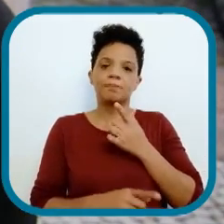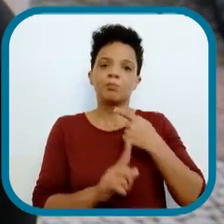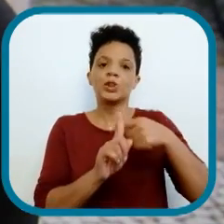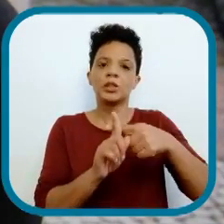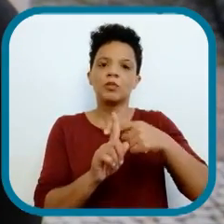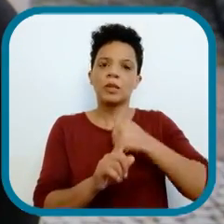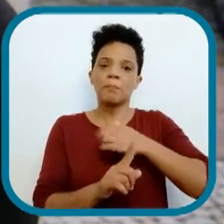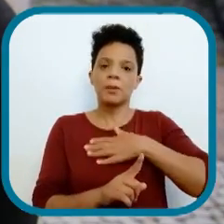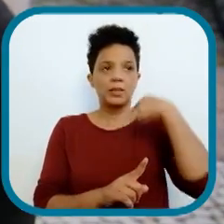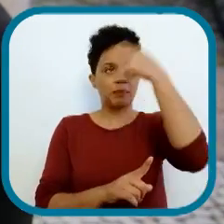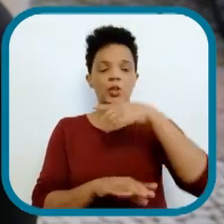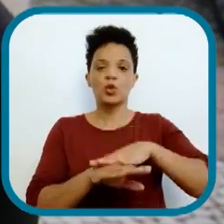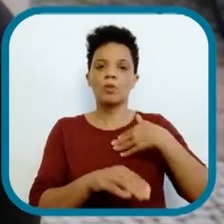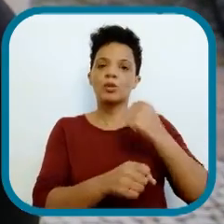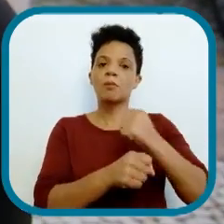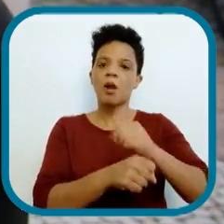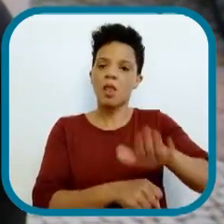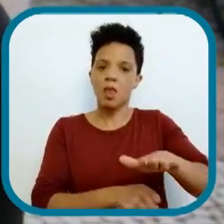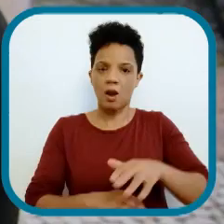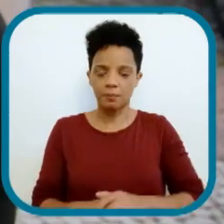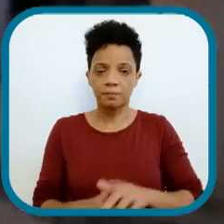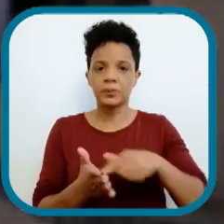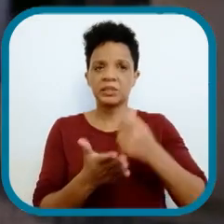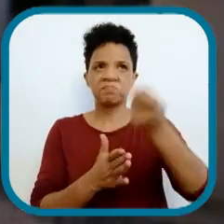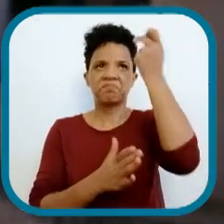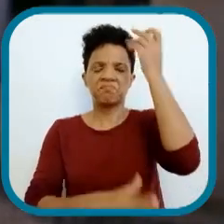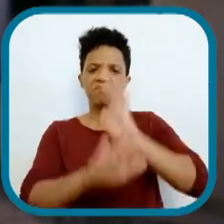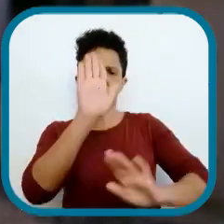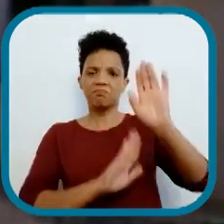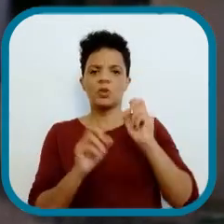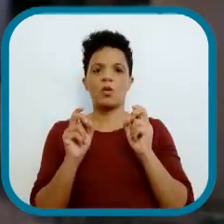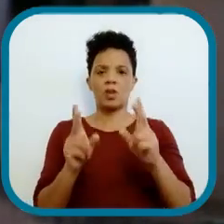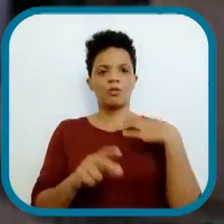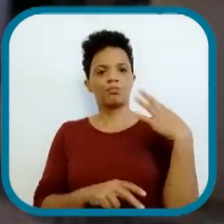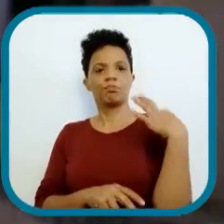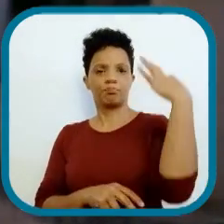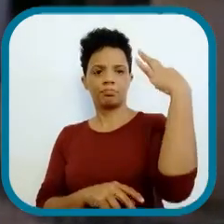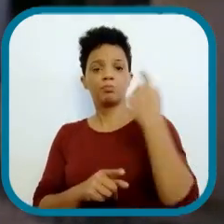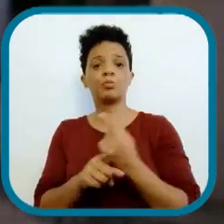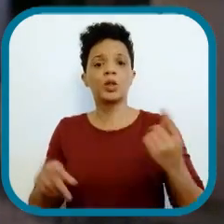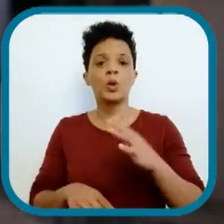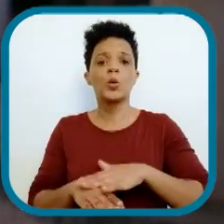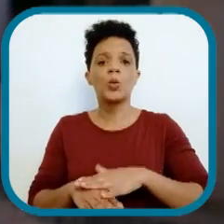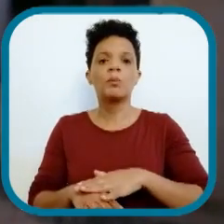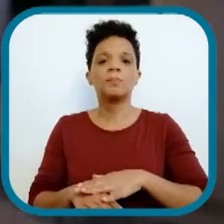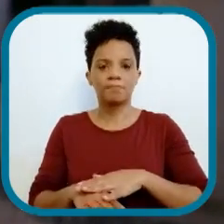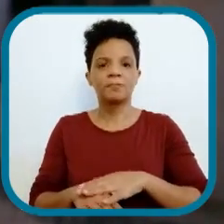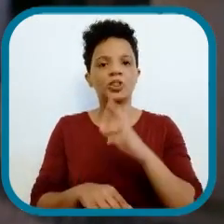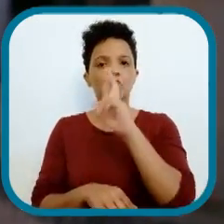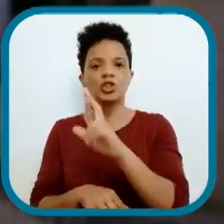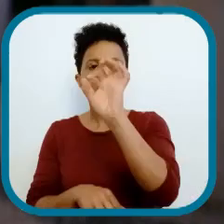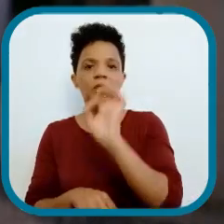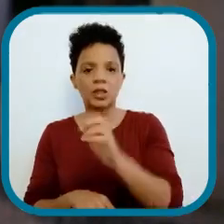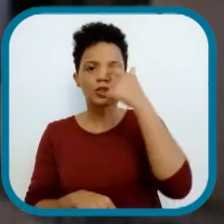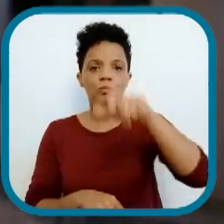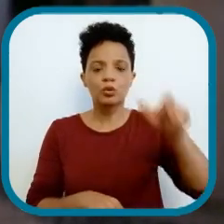fosse bom para a imagem da empresa o facto de eu estar lá a trabalhar. Há sempre um estigma de, ok, fui selecionada porque é preciso este